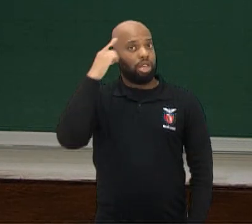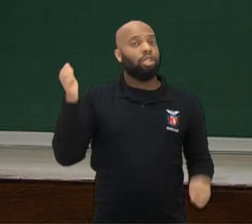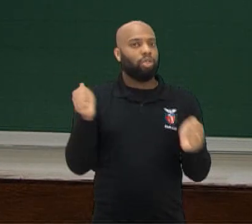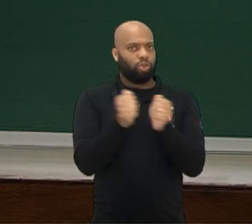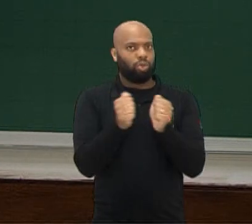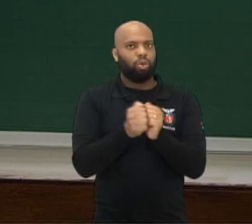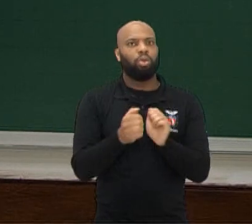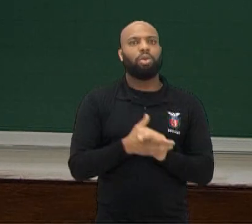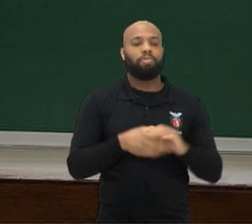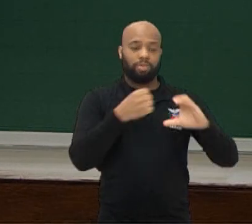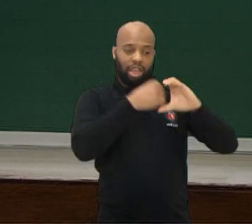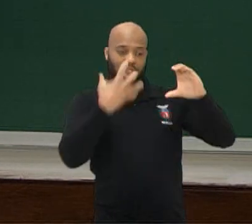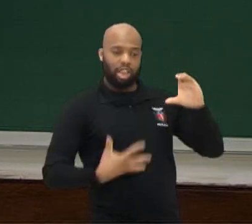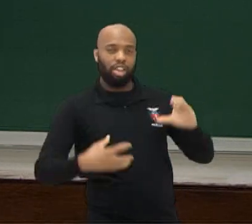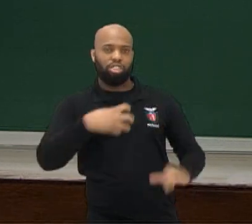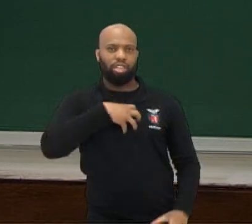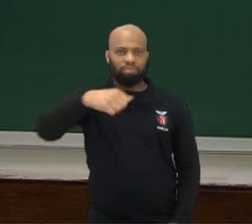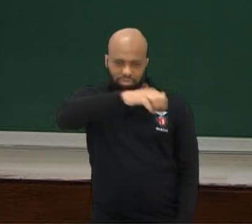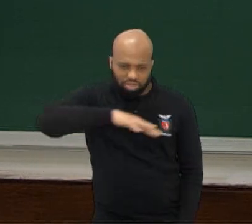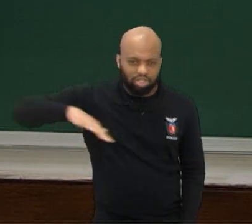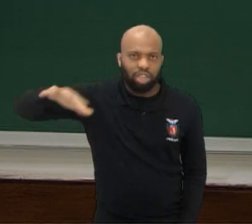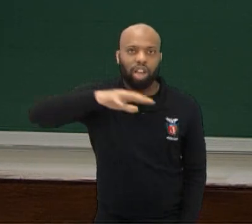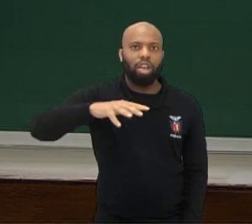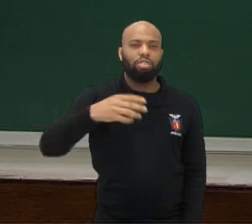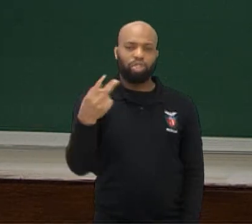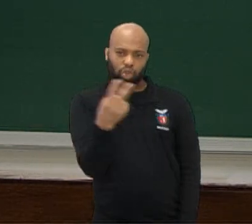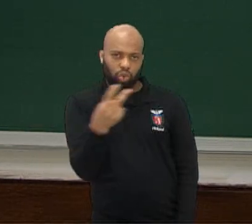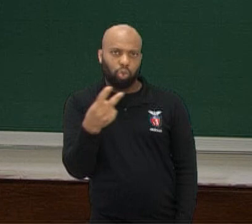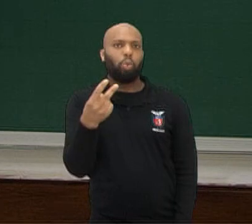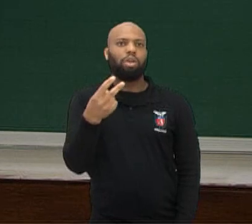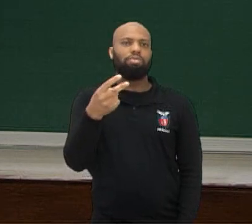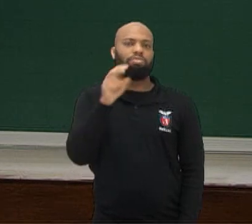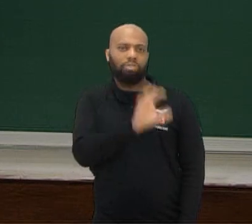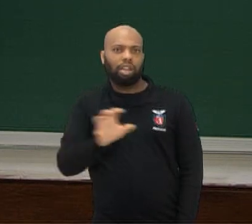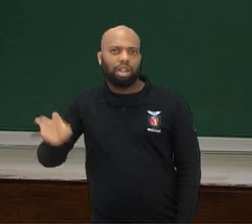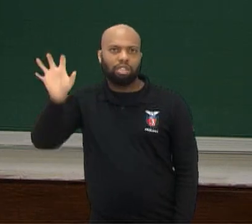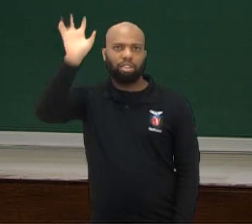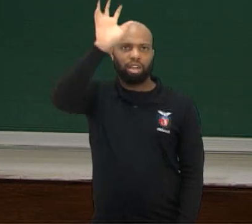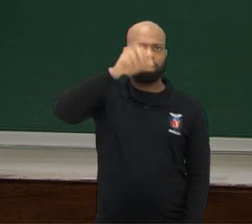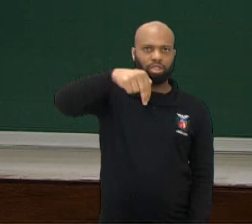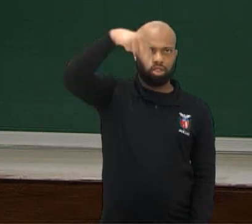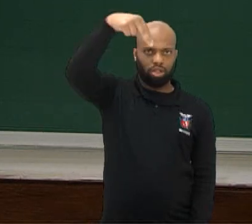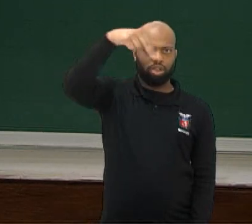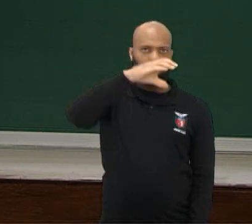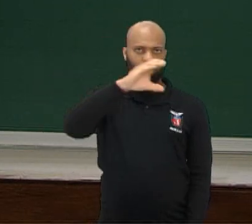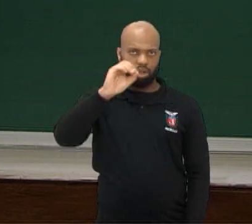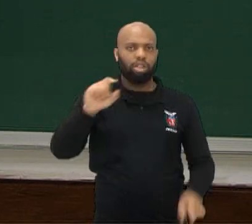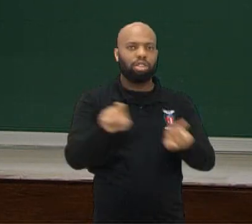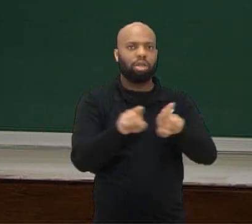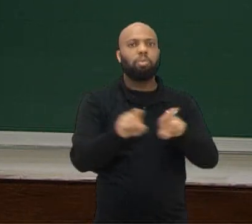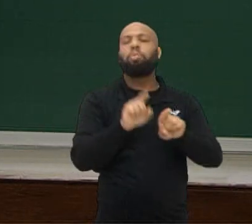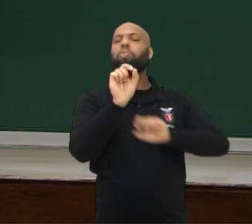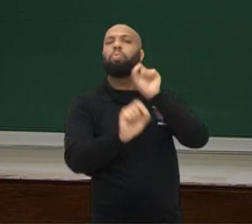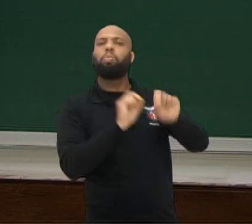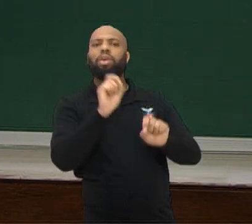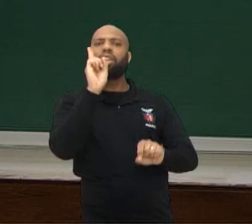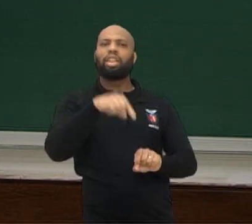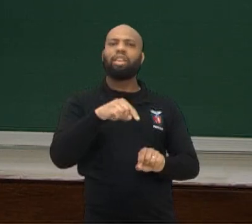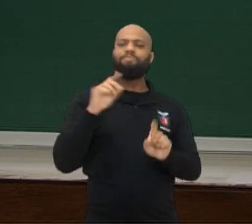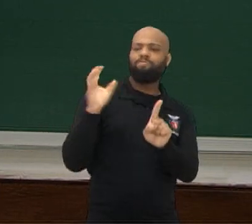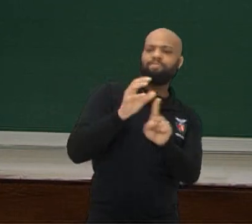lá. Características gerais dessas duas regiões e o quanto isso implica no que é a